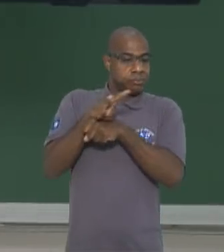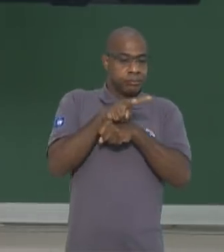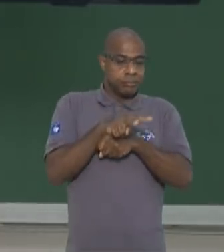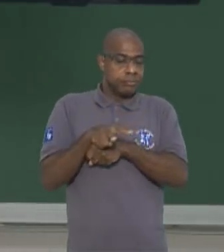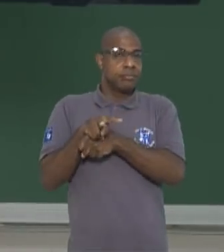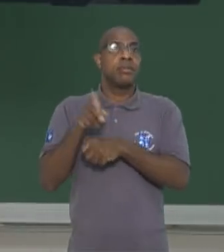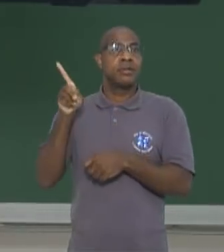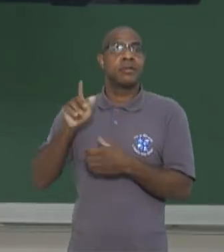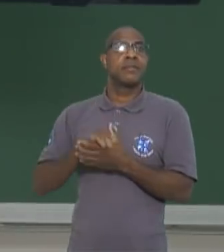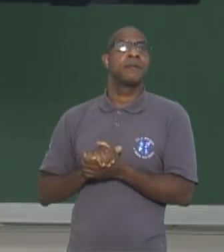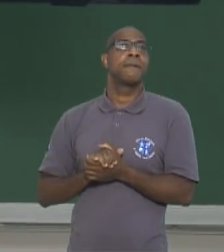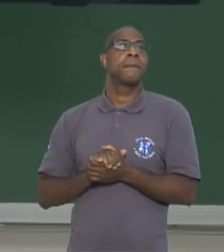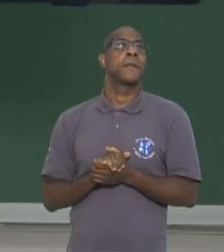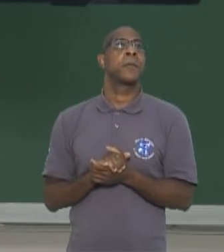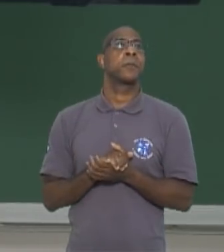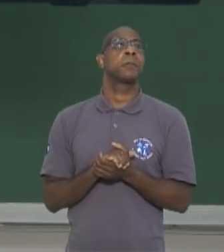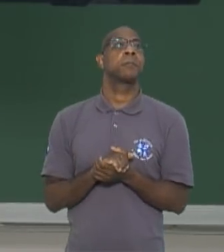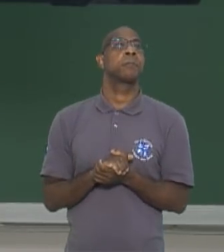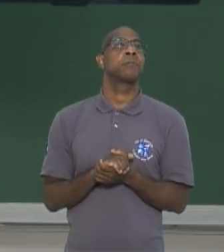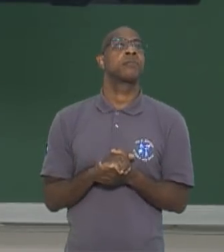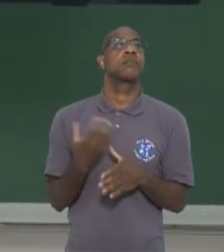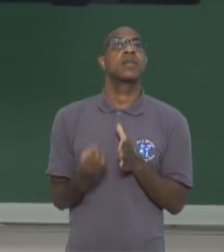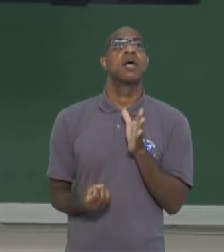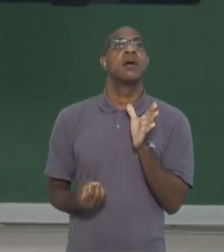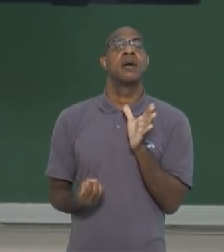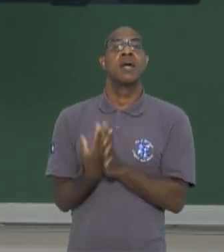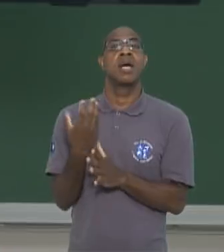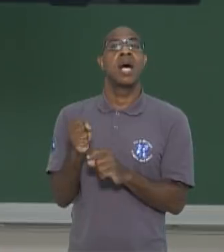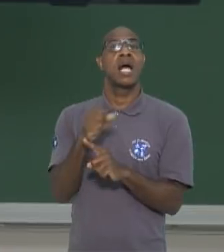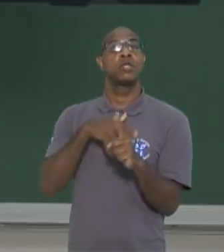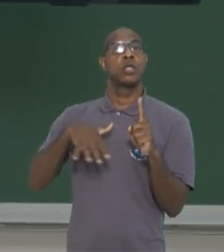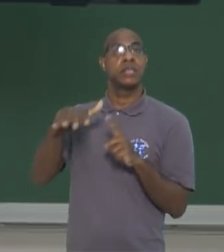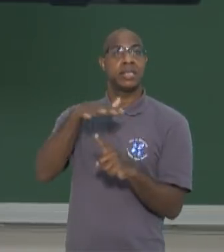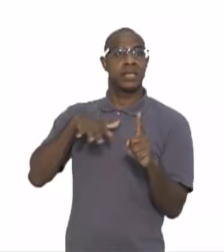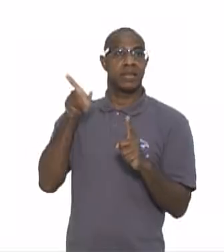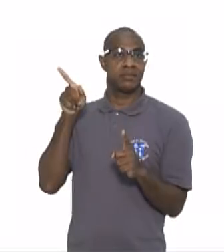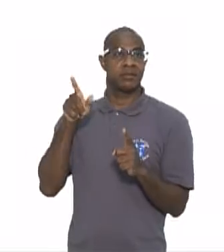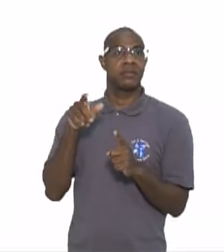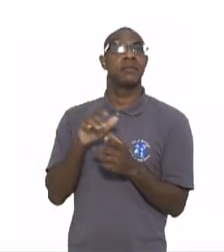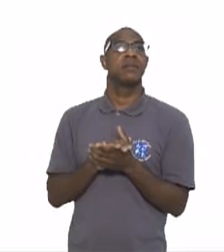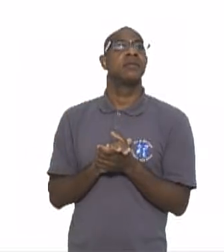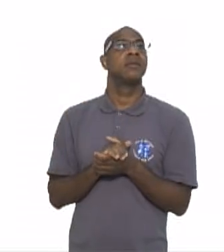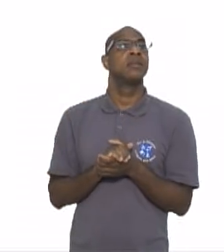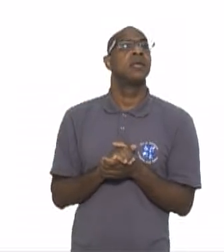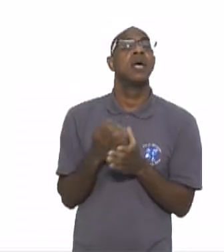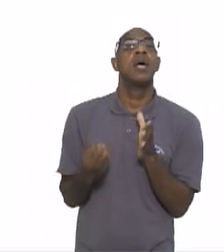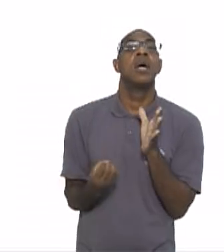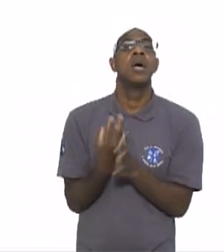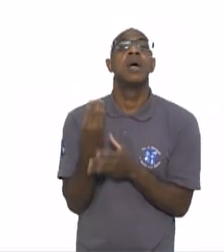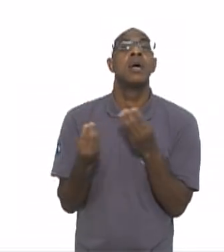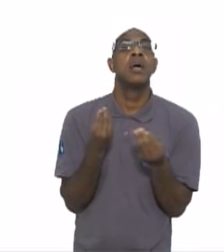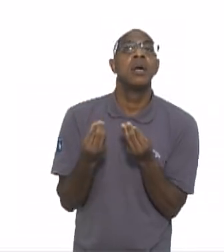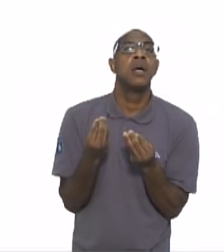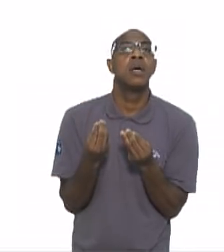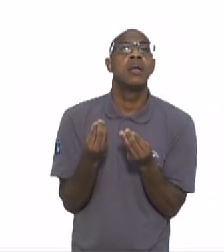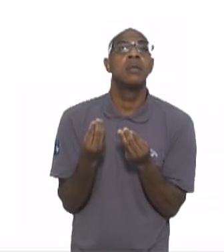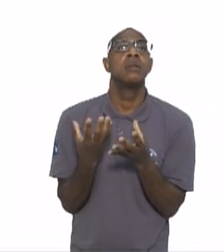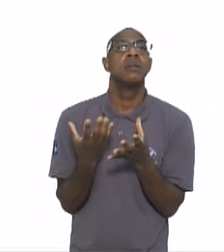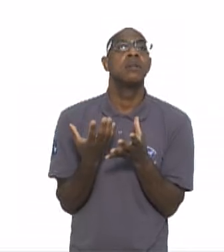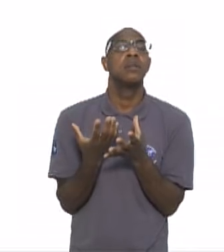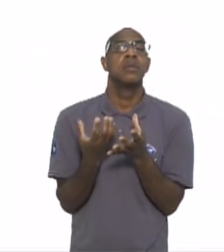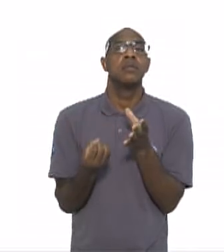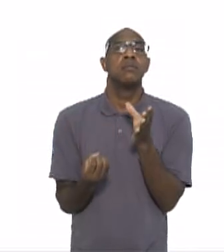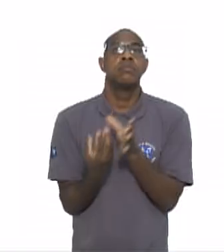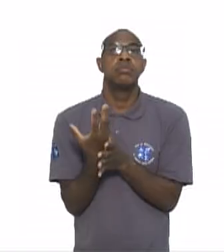nela trabalhavam. A formação da sociedade feudal. A sociedade feudal ela surge com a formação dos reinos bárbaros,